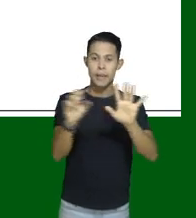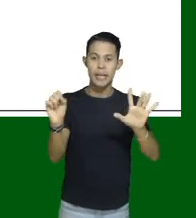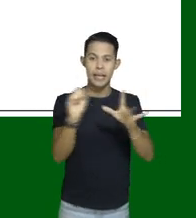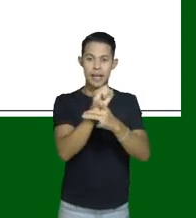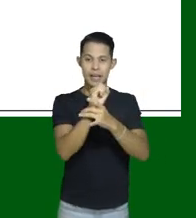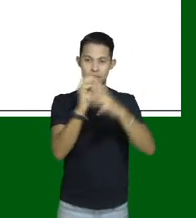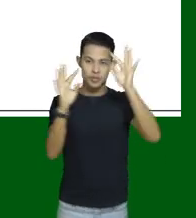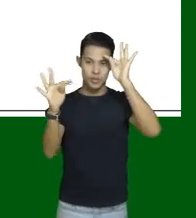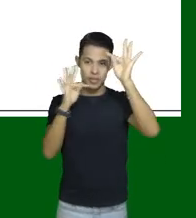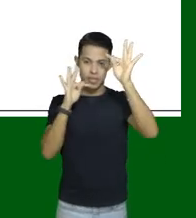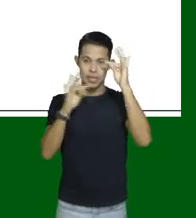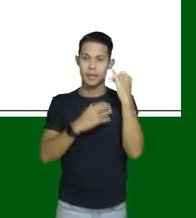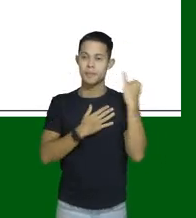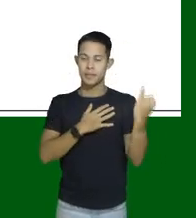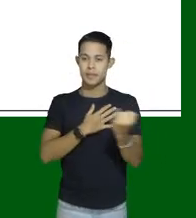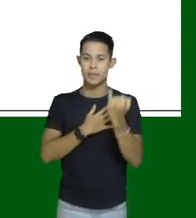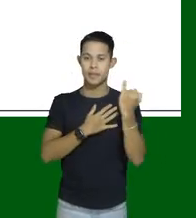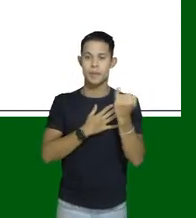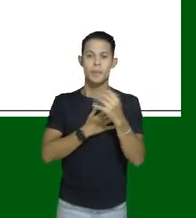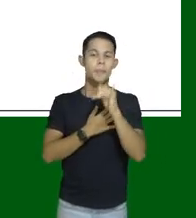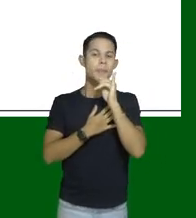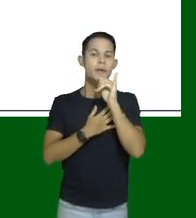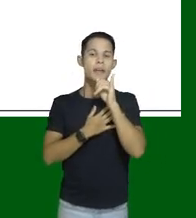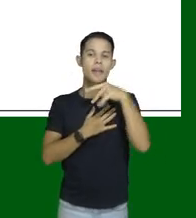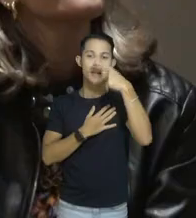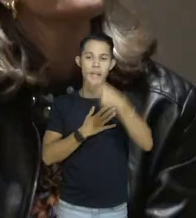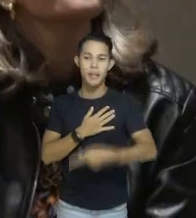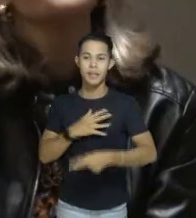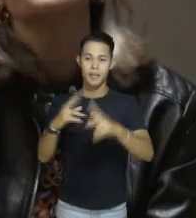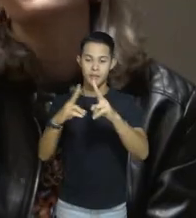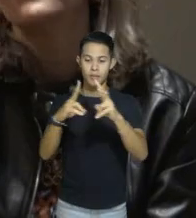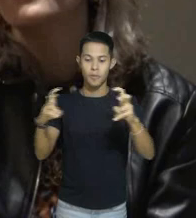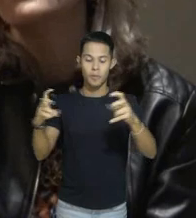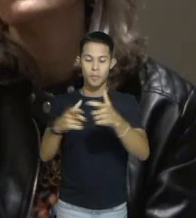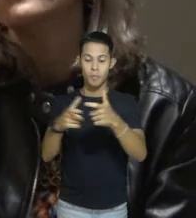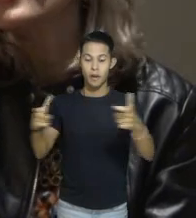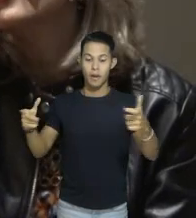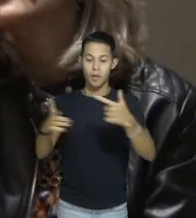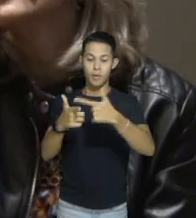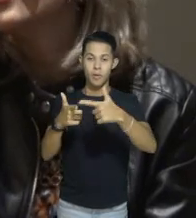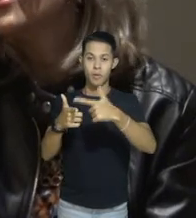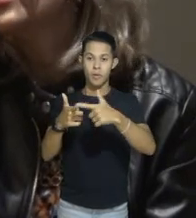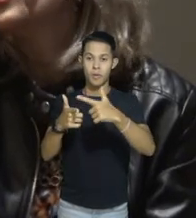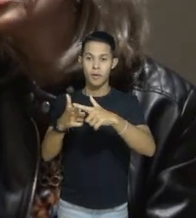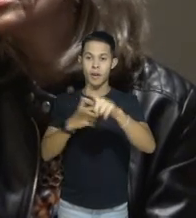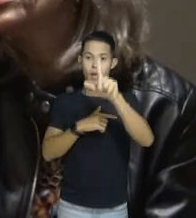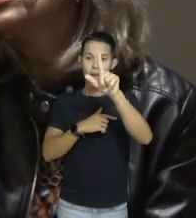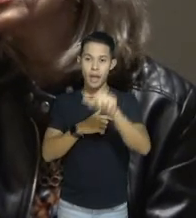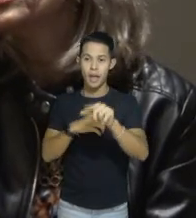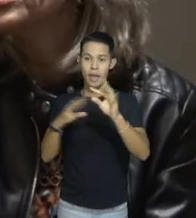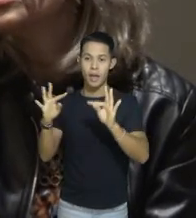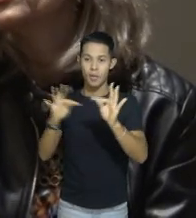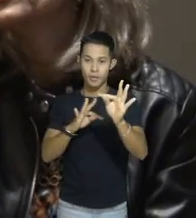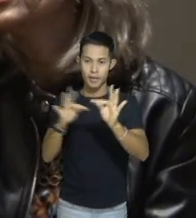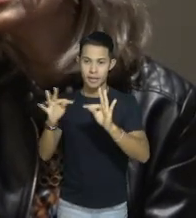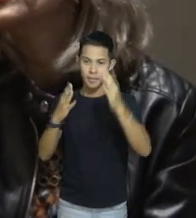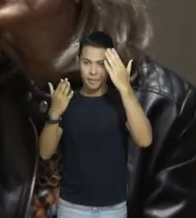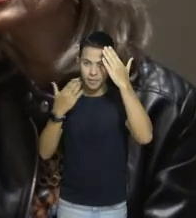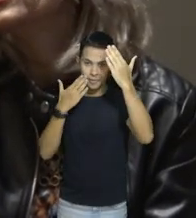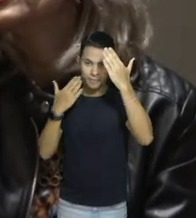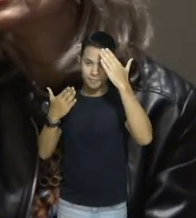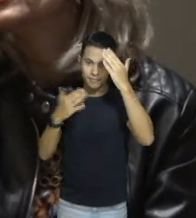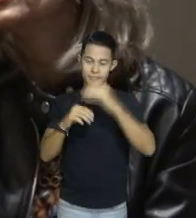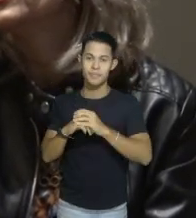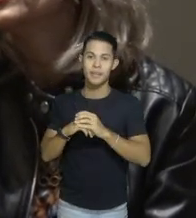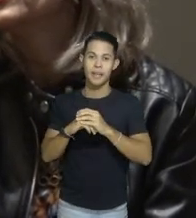né? Como Florianópolis, o nosso maior problema hoje é dar conta do tratamento do psicólogo, né? A